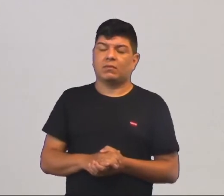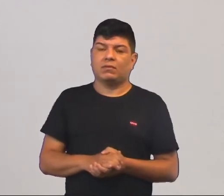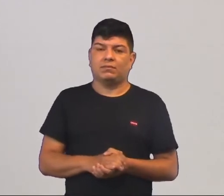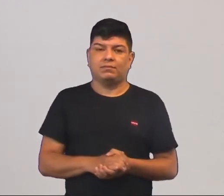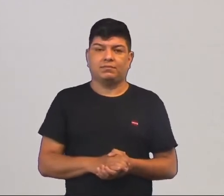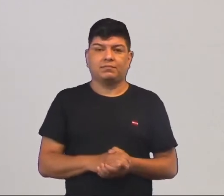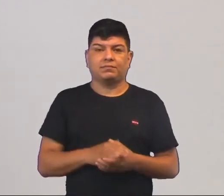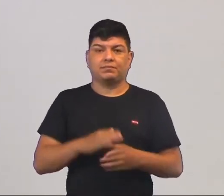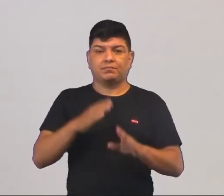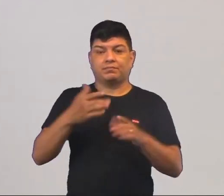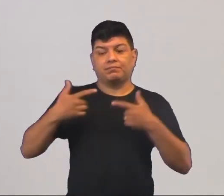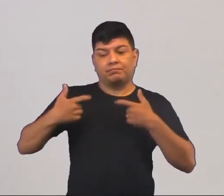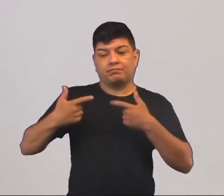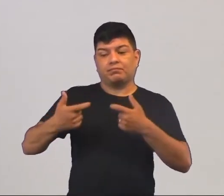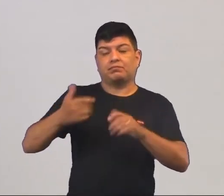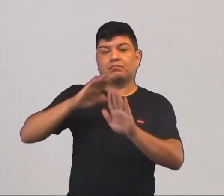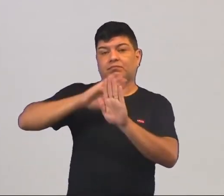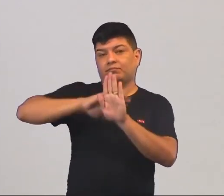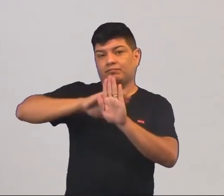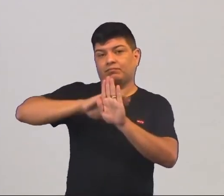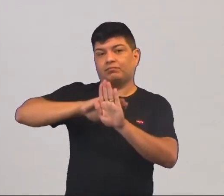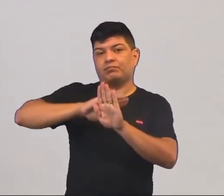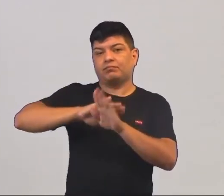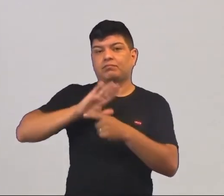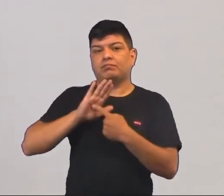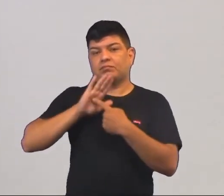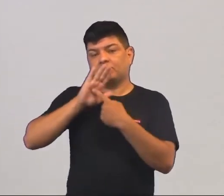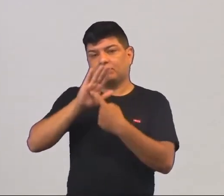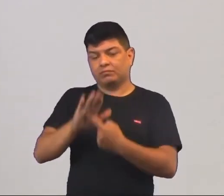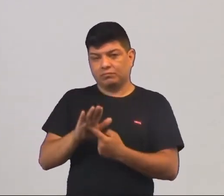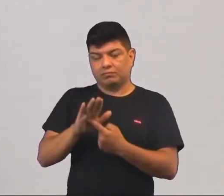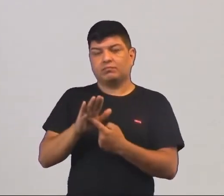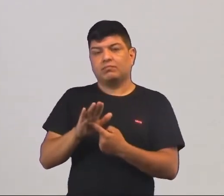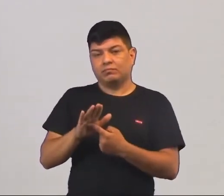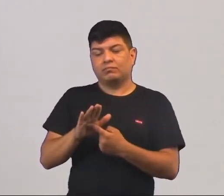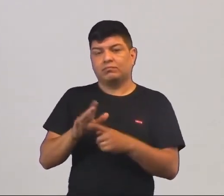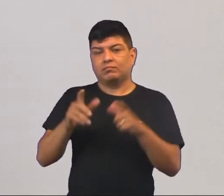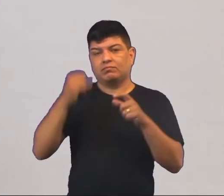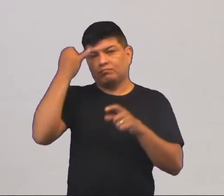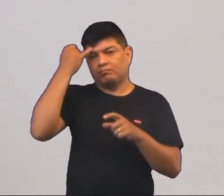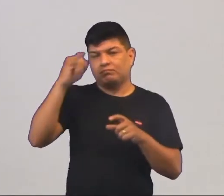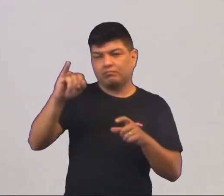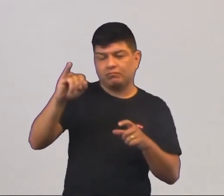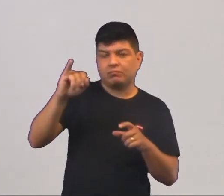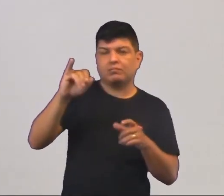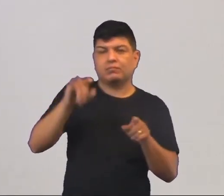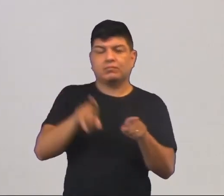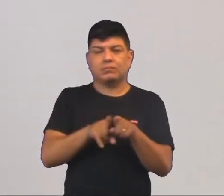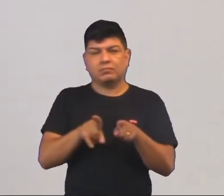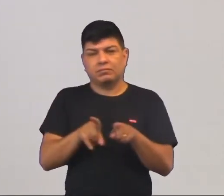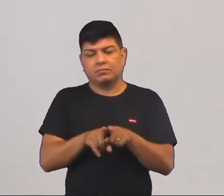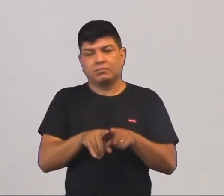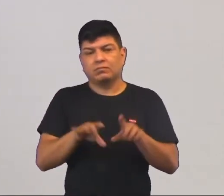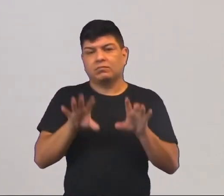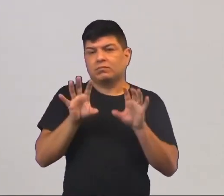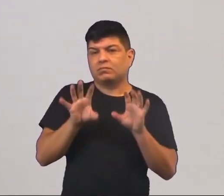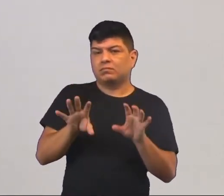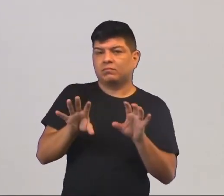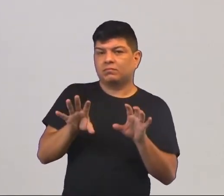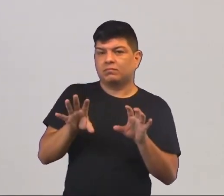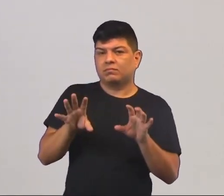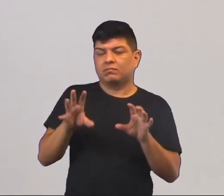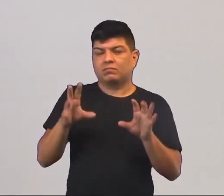polarização, né, dessa Guerra Fria, que se estava ali muito no campo das ideias, muito